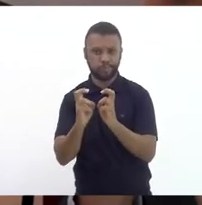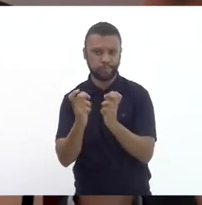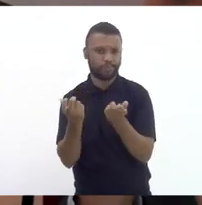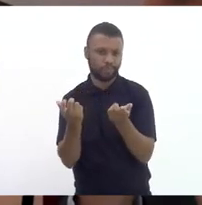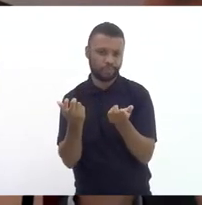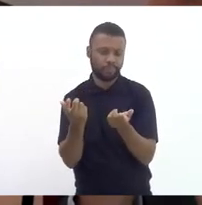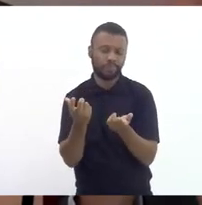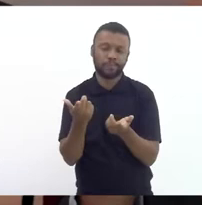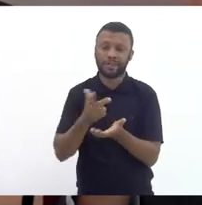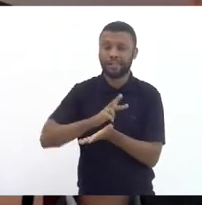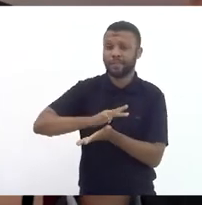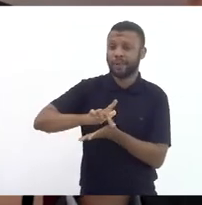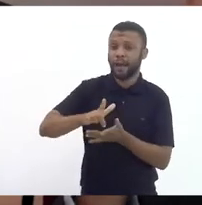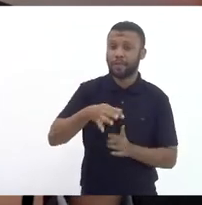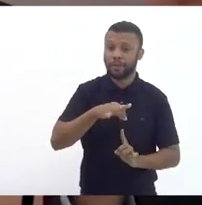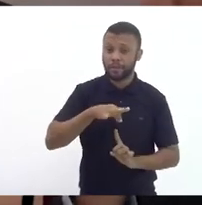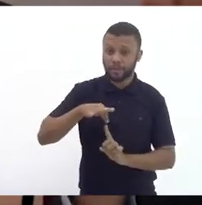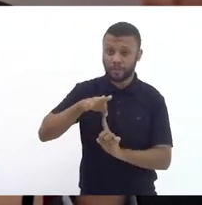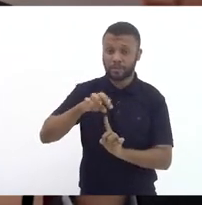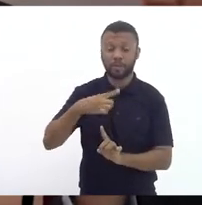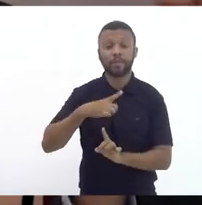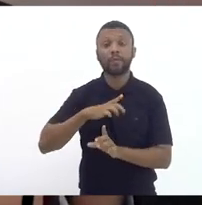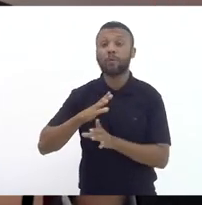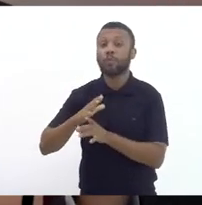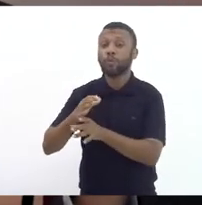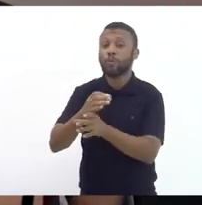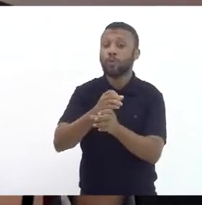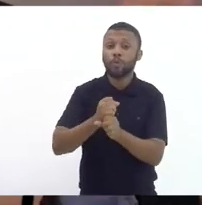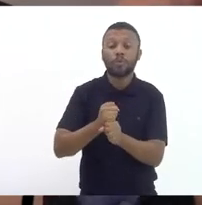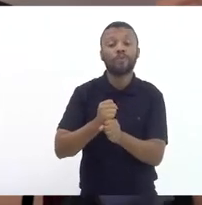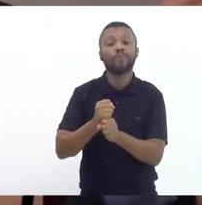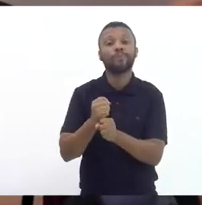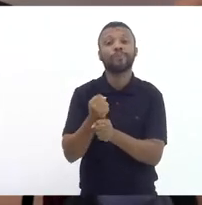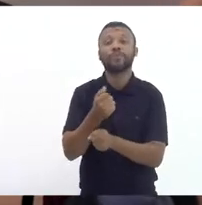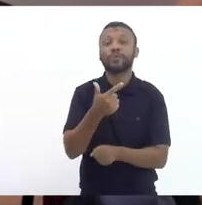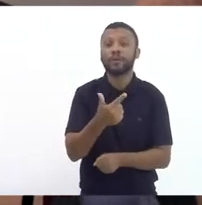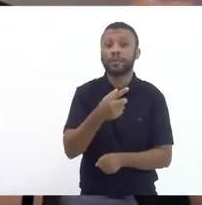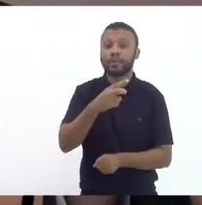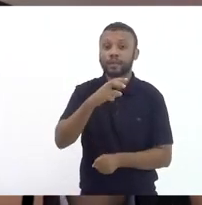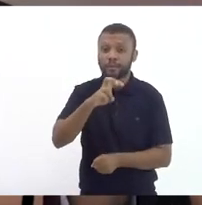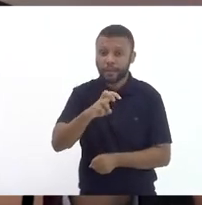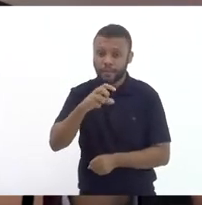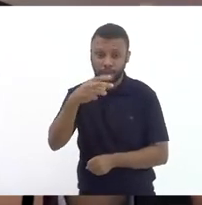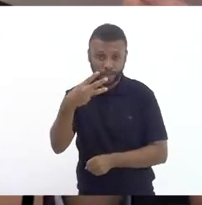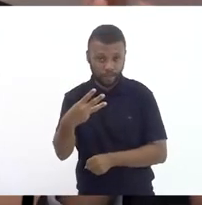Nós temos, no total, na Supervia, 253 plataformas.